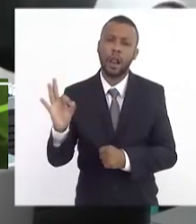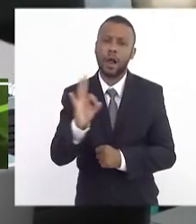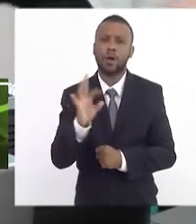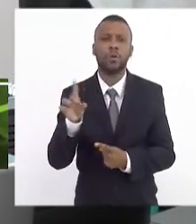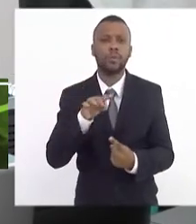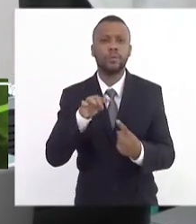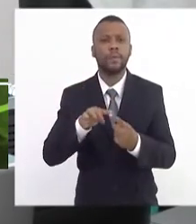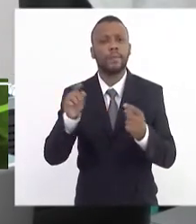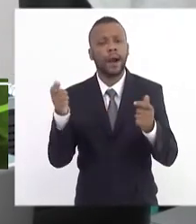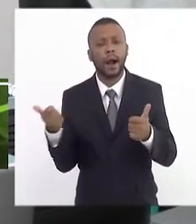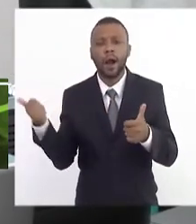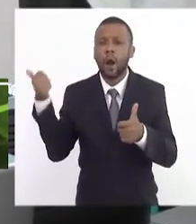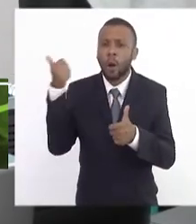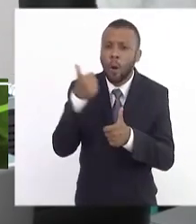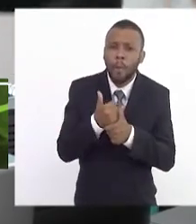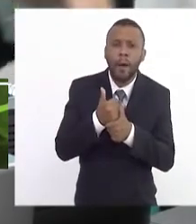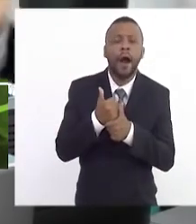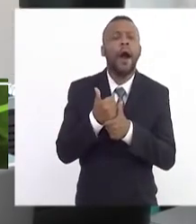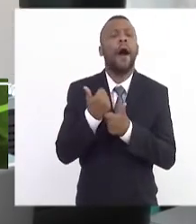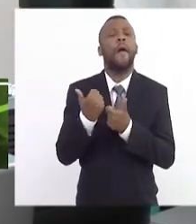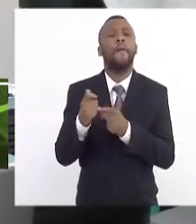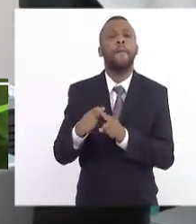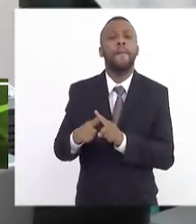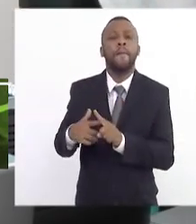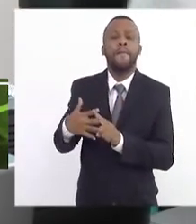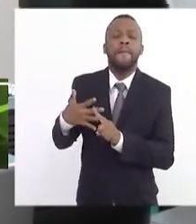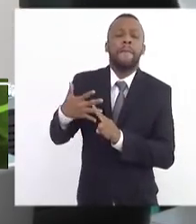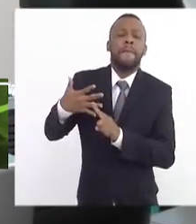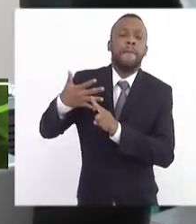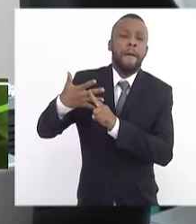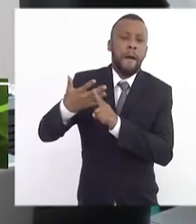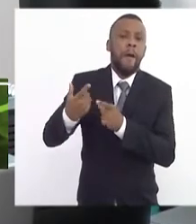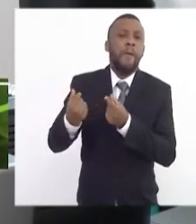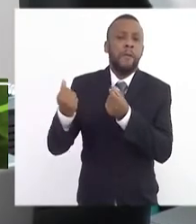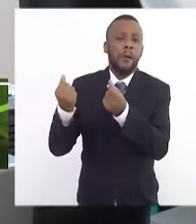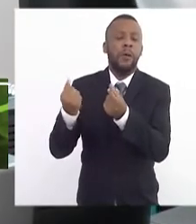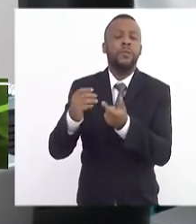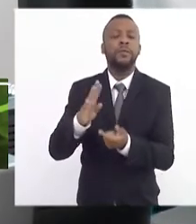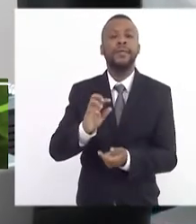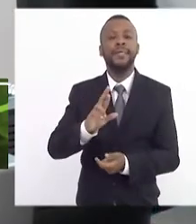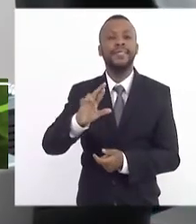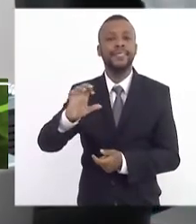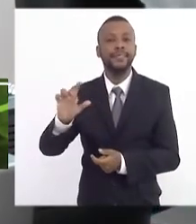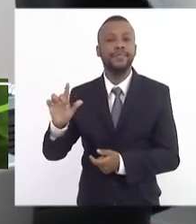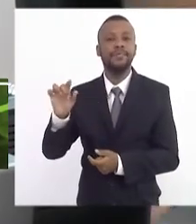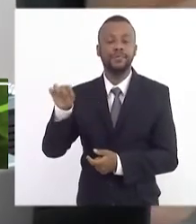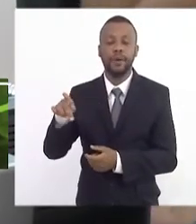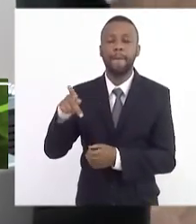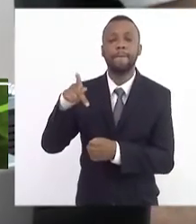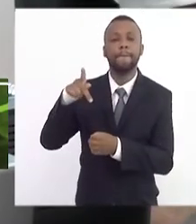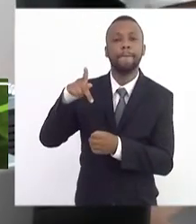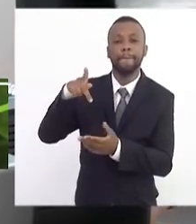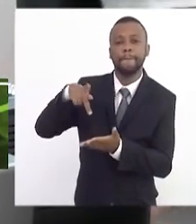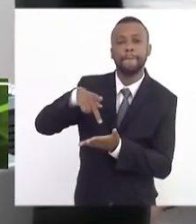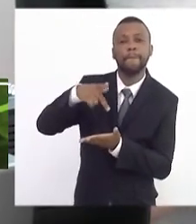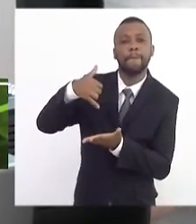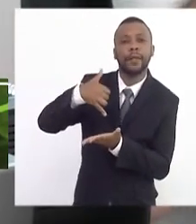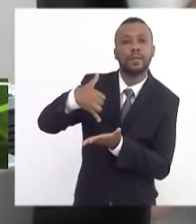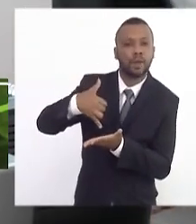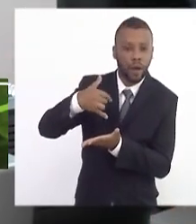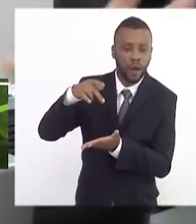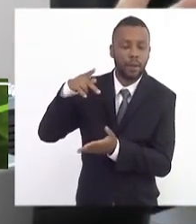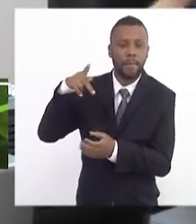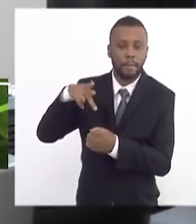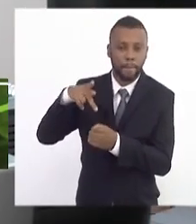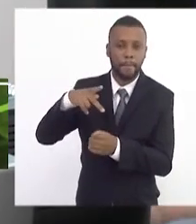compensar o crescimento do preço do barril. Então, a gente vai ficar de olho também nesse